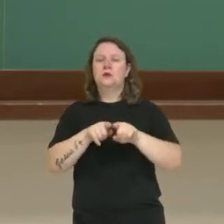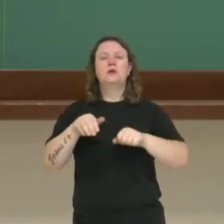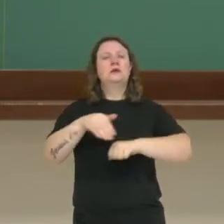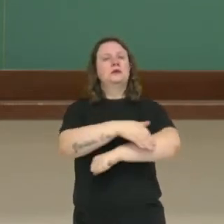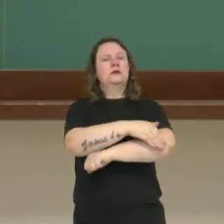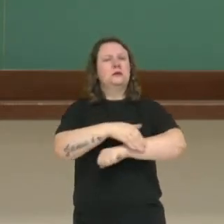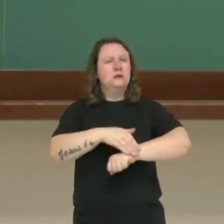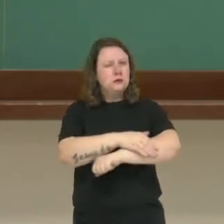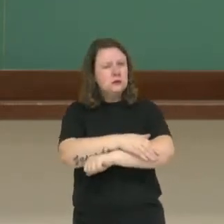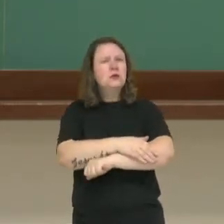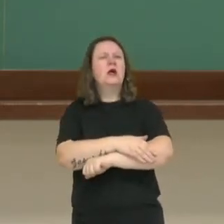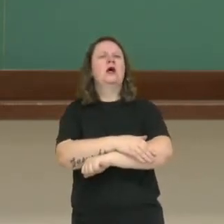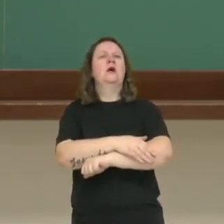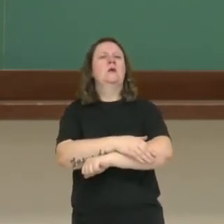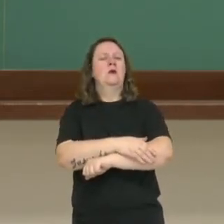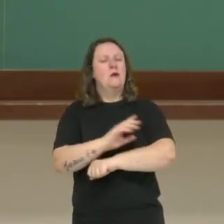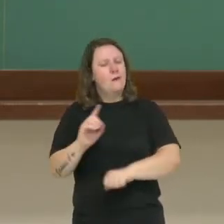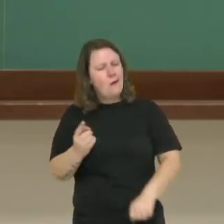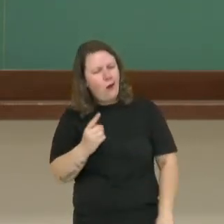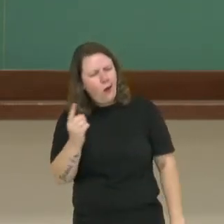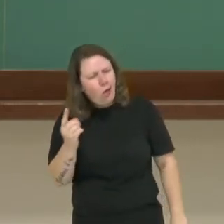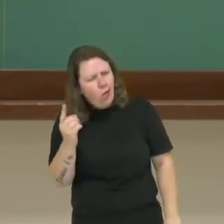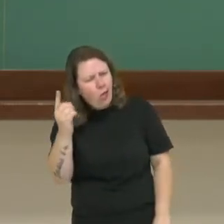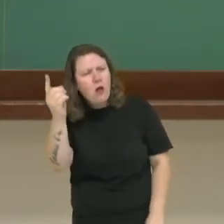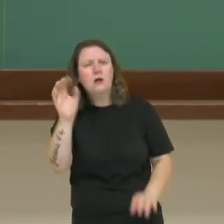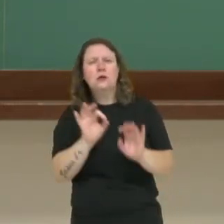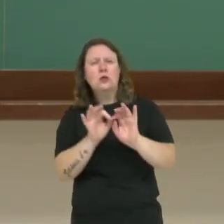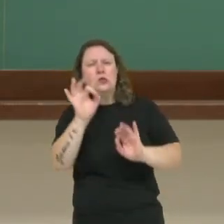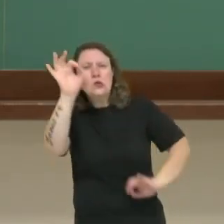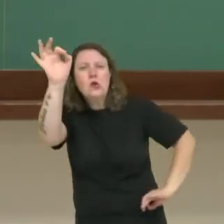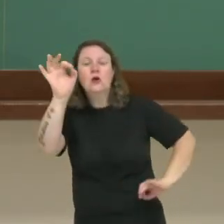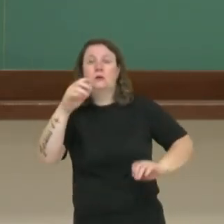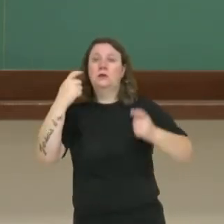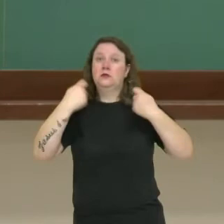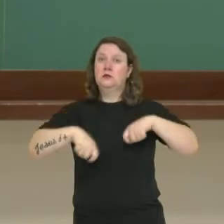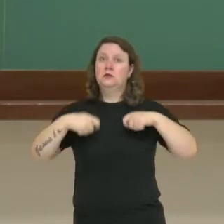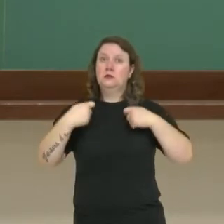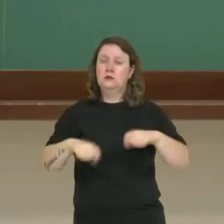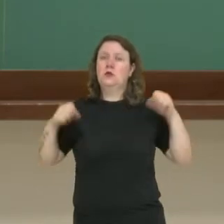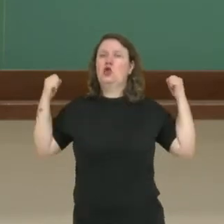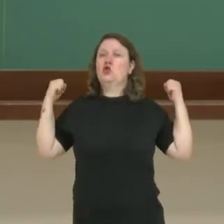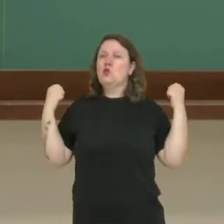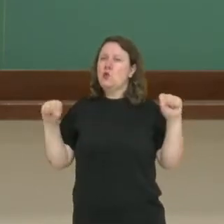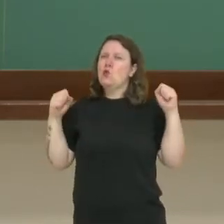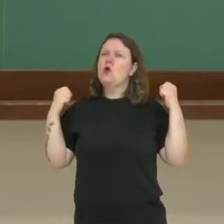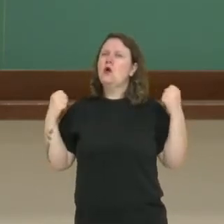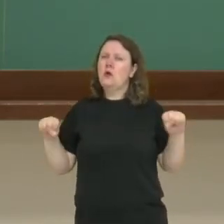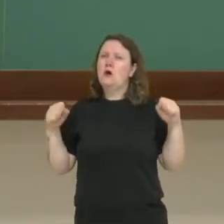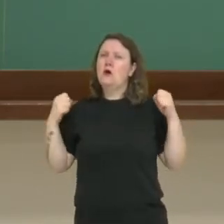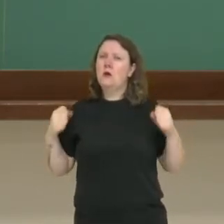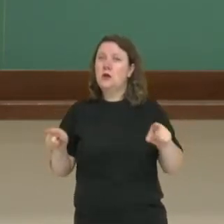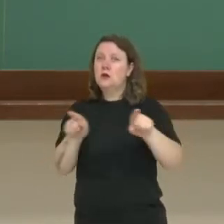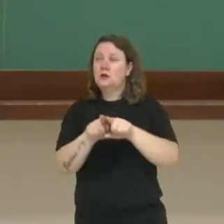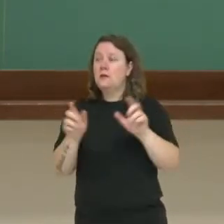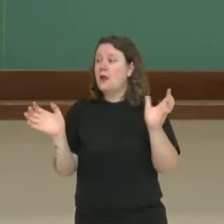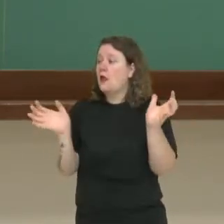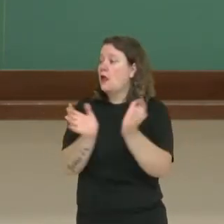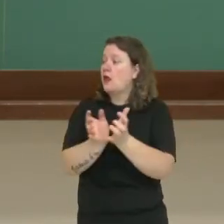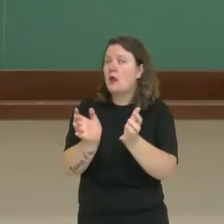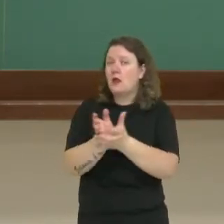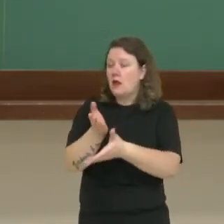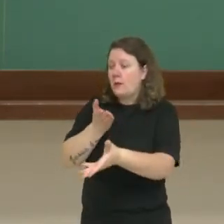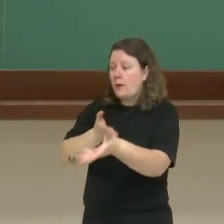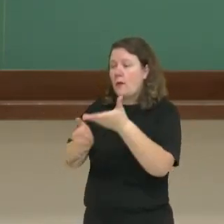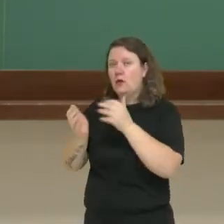bem longas, exigem muita resistência e muito trabalho de equipe. Então as provas